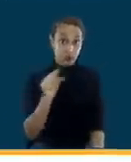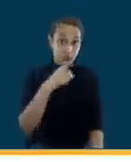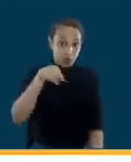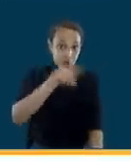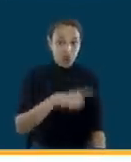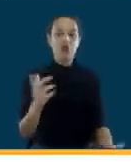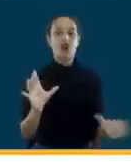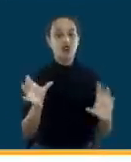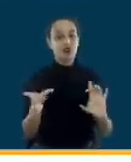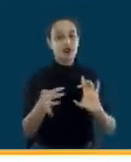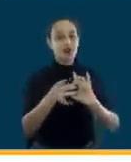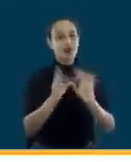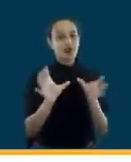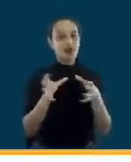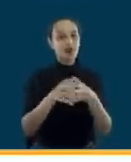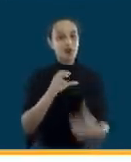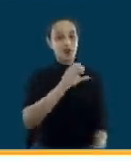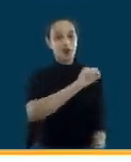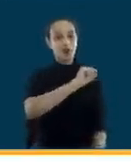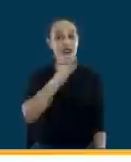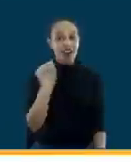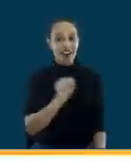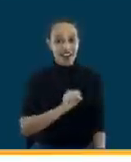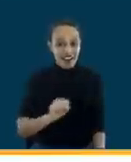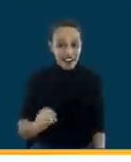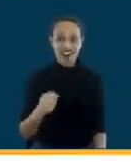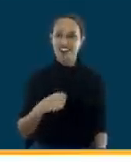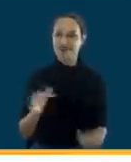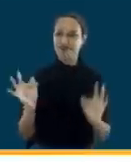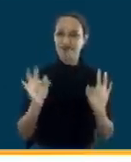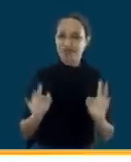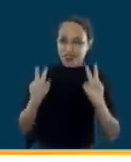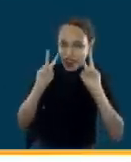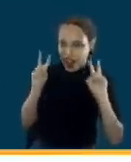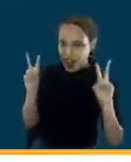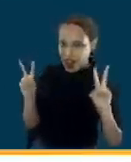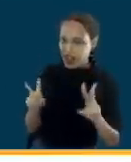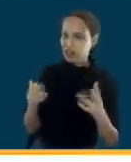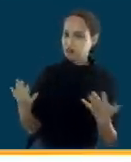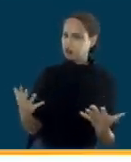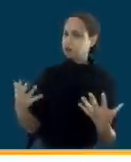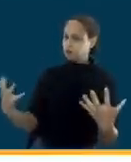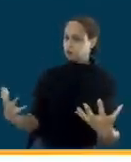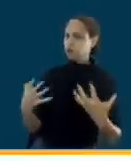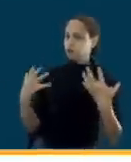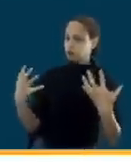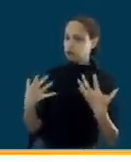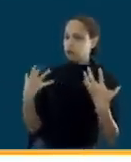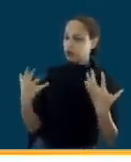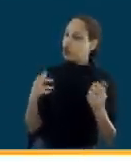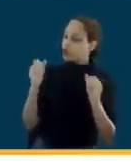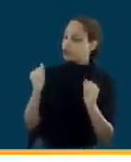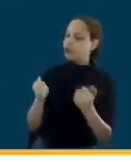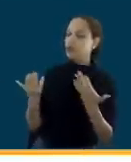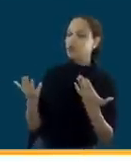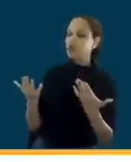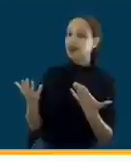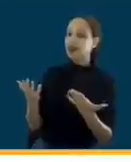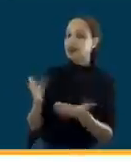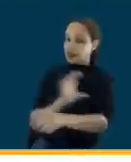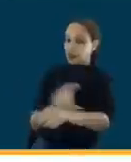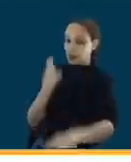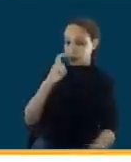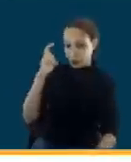espelho em que todos nós miramos para que possamos dar andamento às nossas iniciativas de cultura no